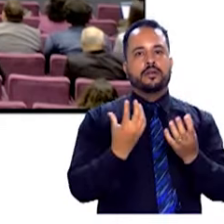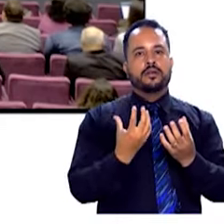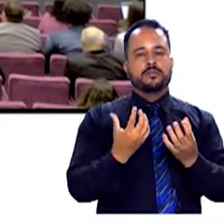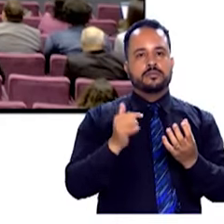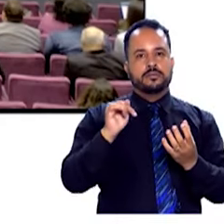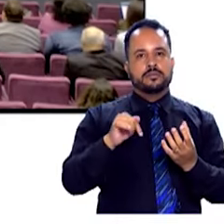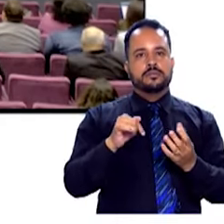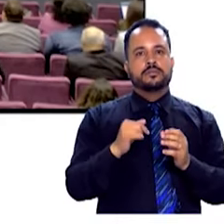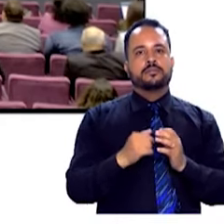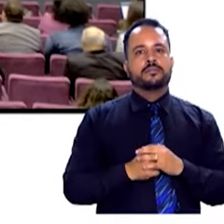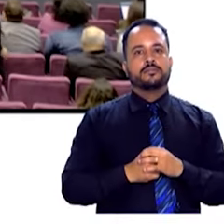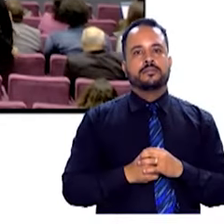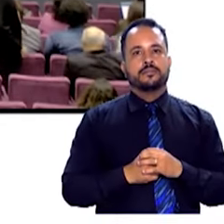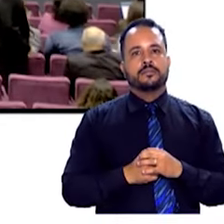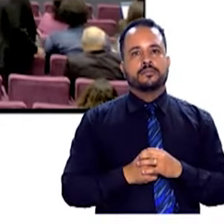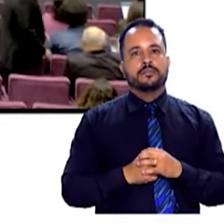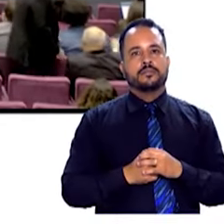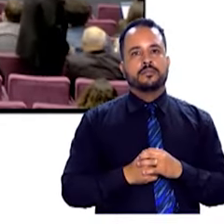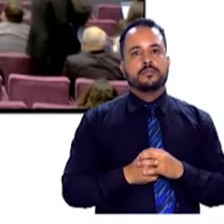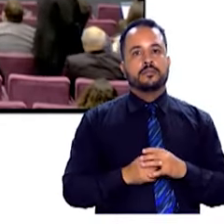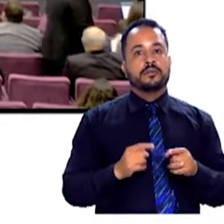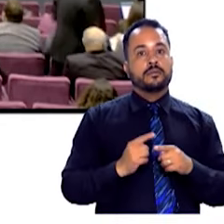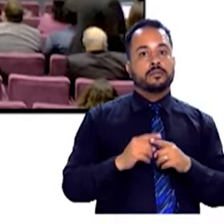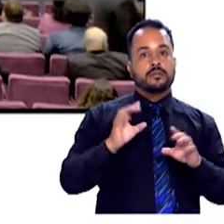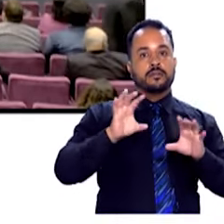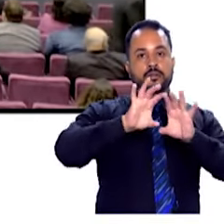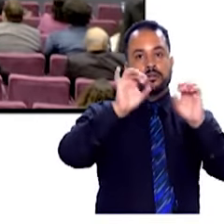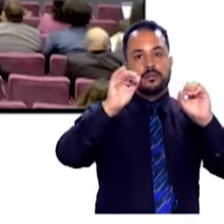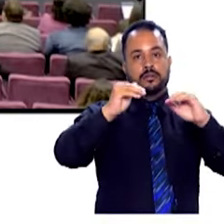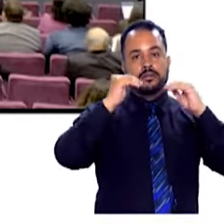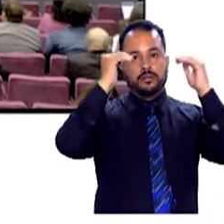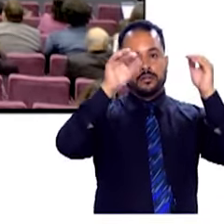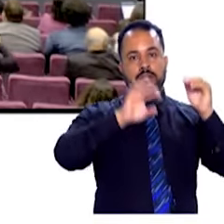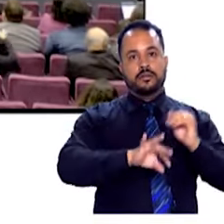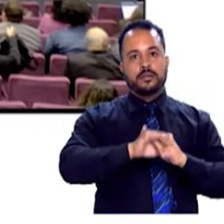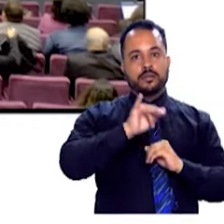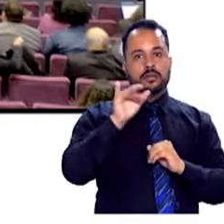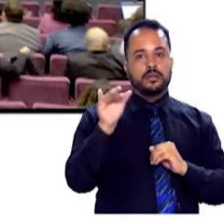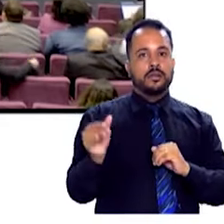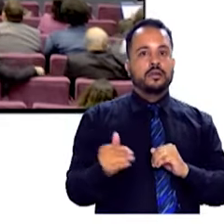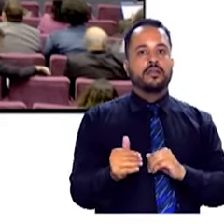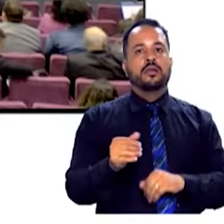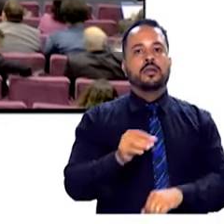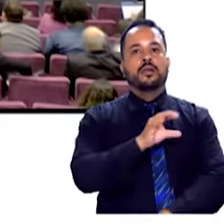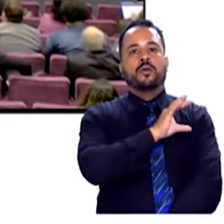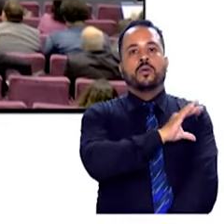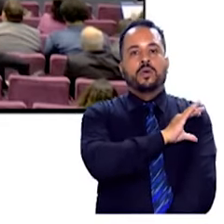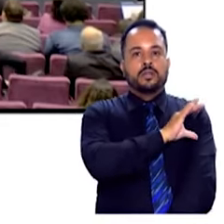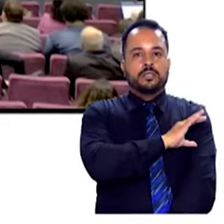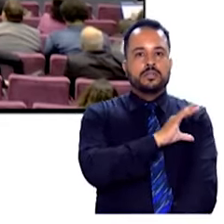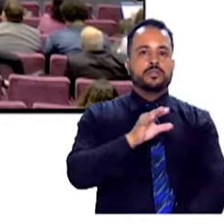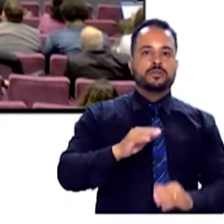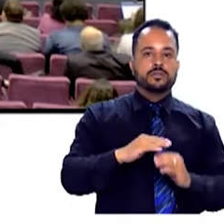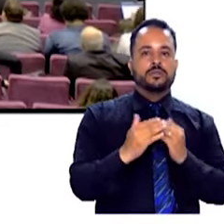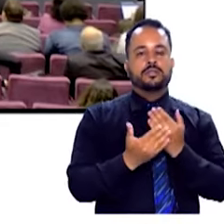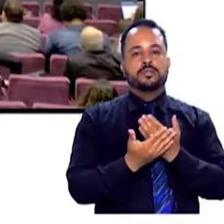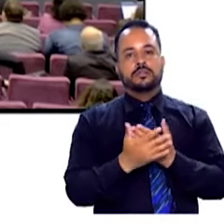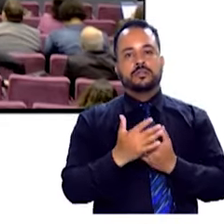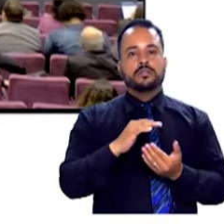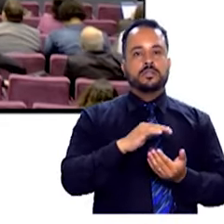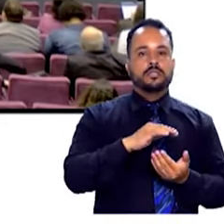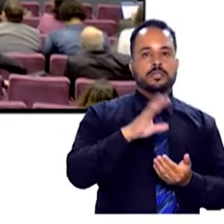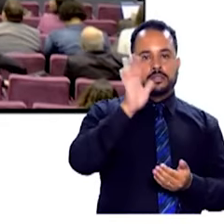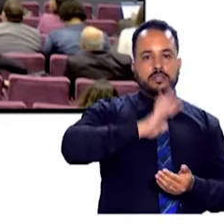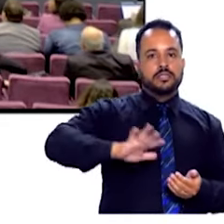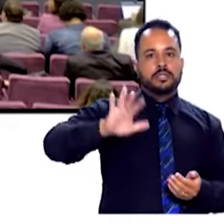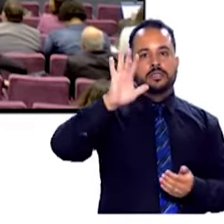através do Patrocínio do Superior Tribunal de Justiça e coordenação da escola nacional de formação e aperfeiçoamento de